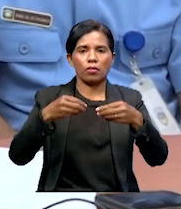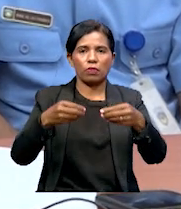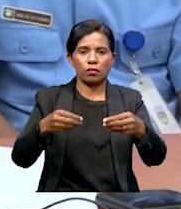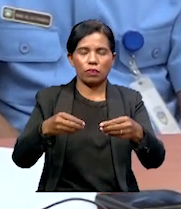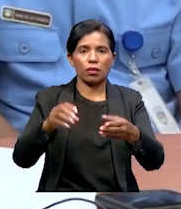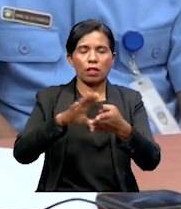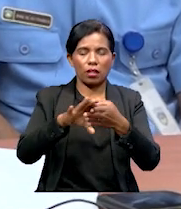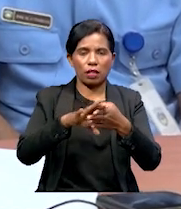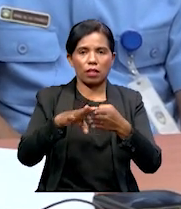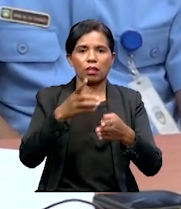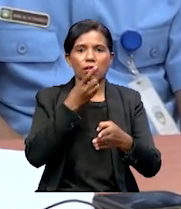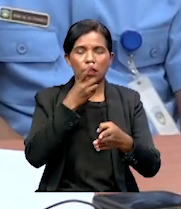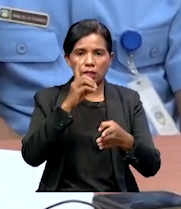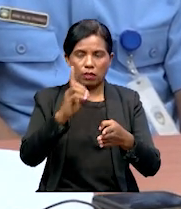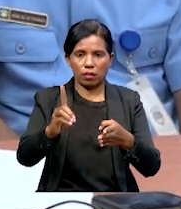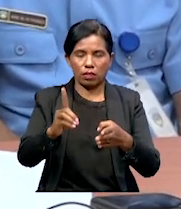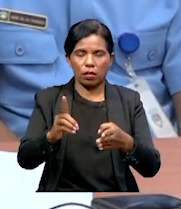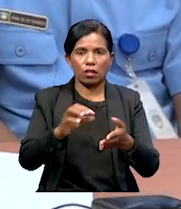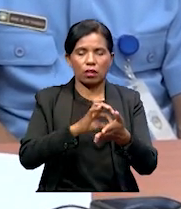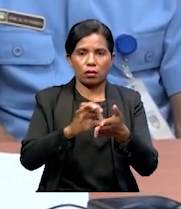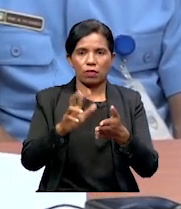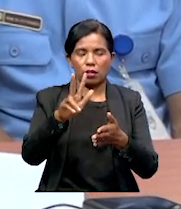ida, ho número